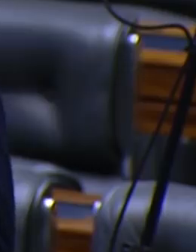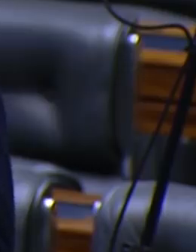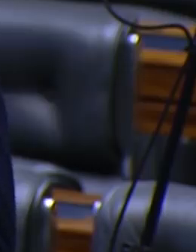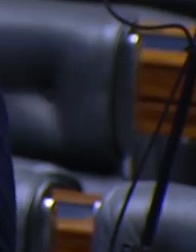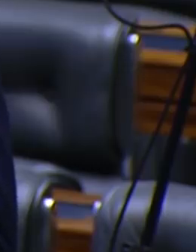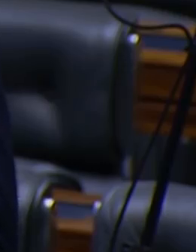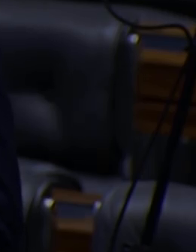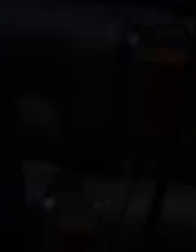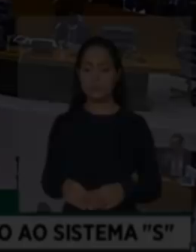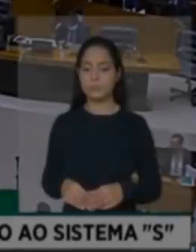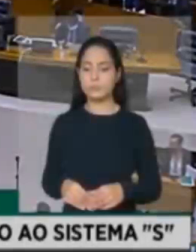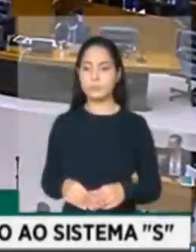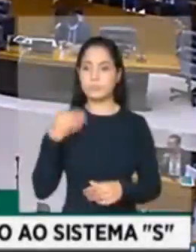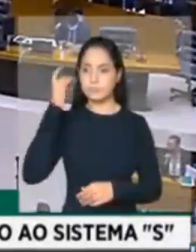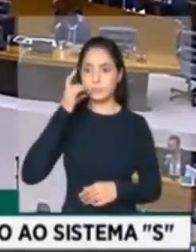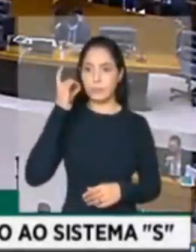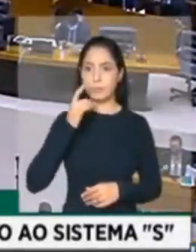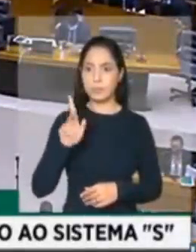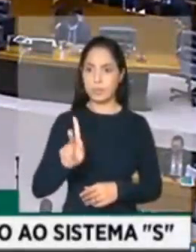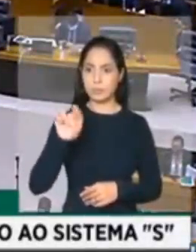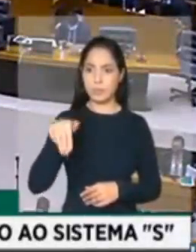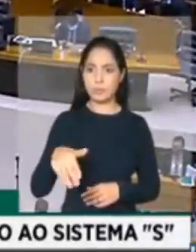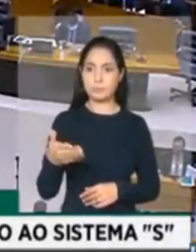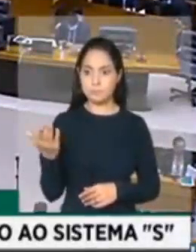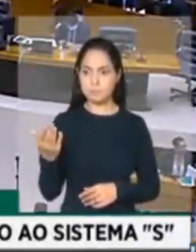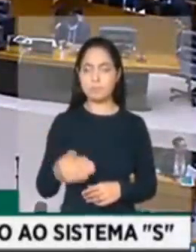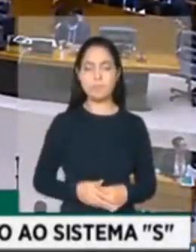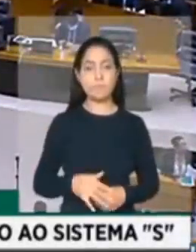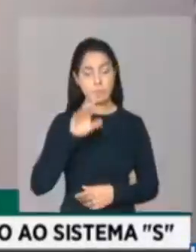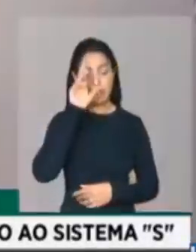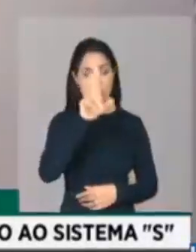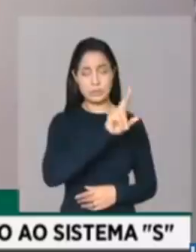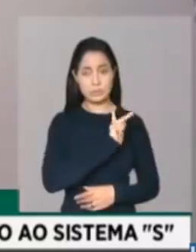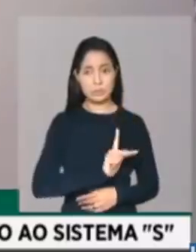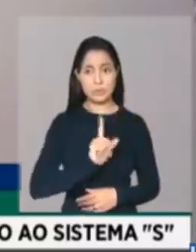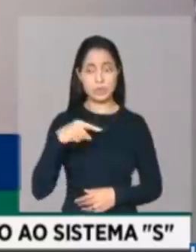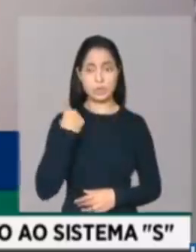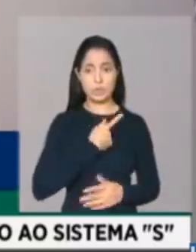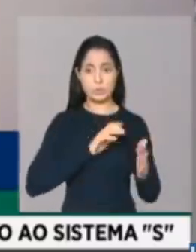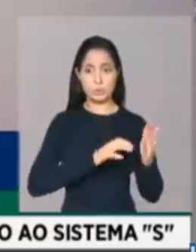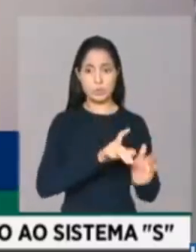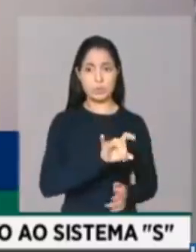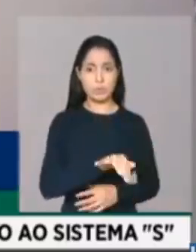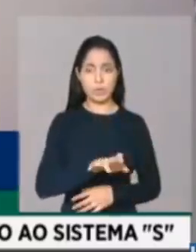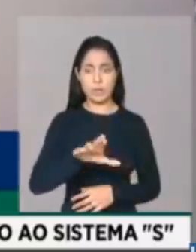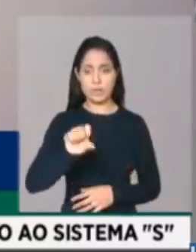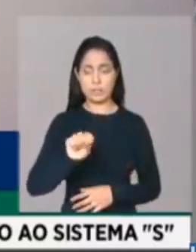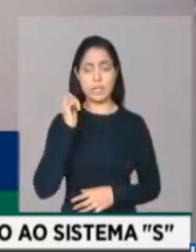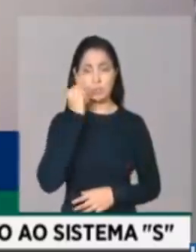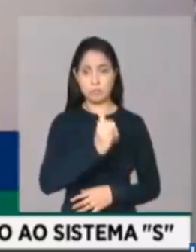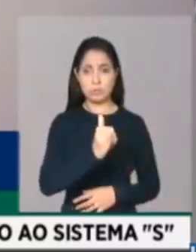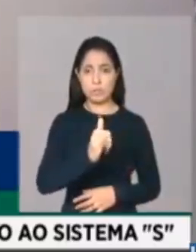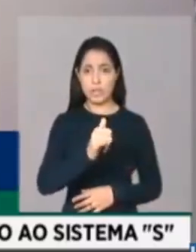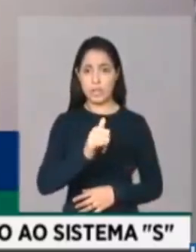e 50%. Sim. Senhor presidente, o Democratas orienta não, mesmo porque não